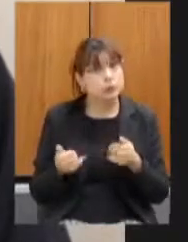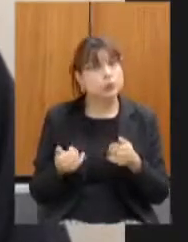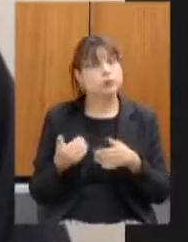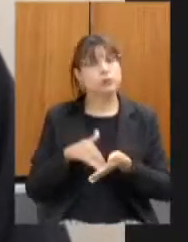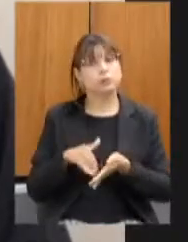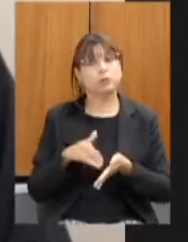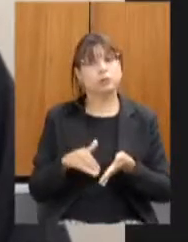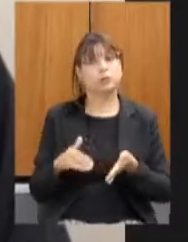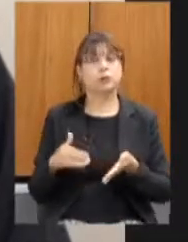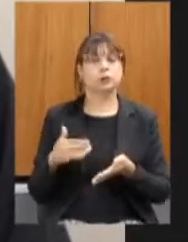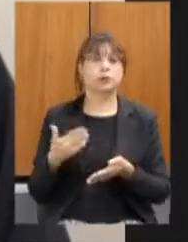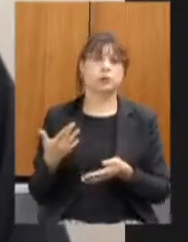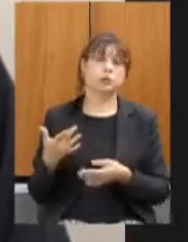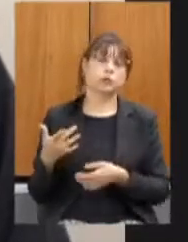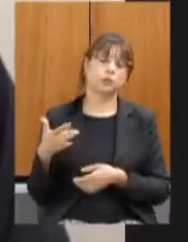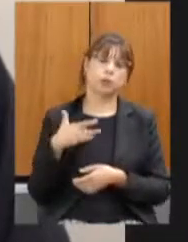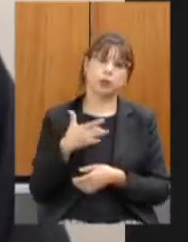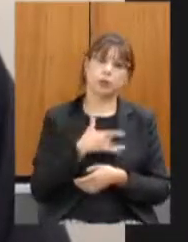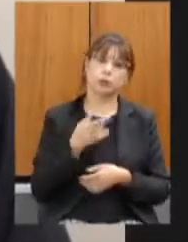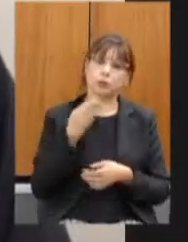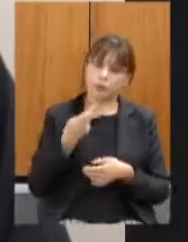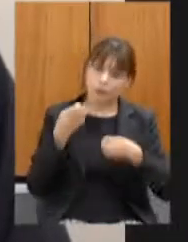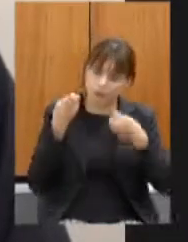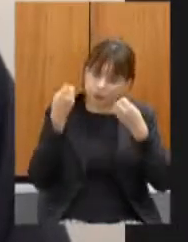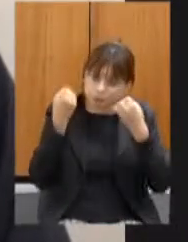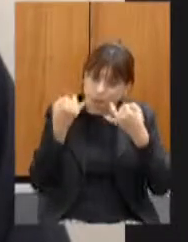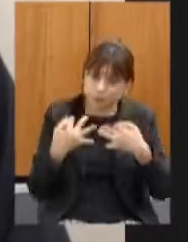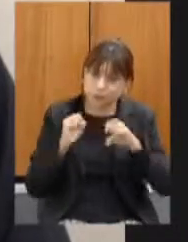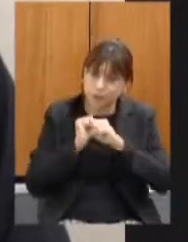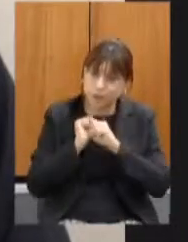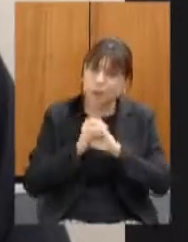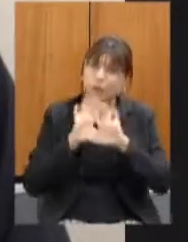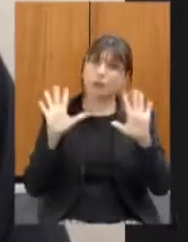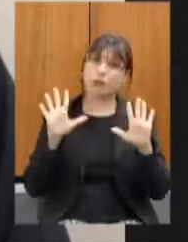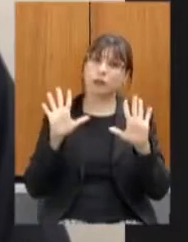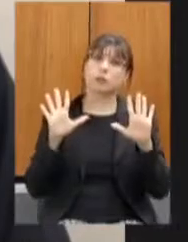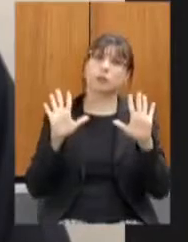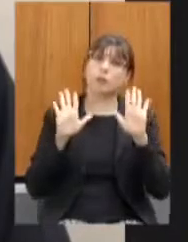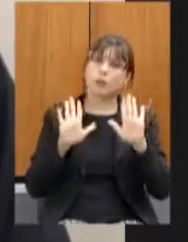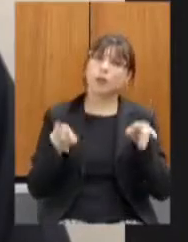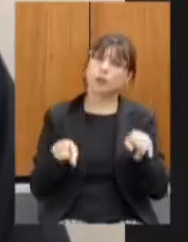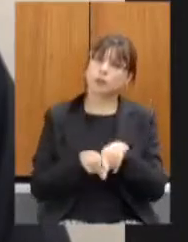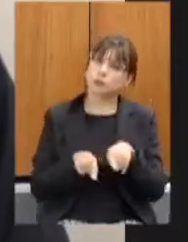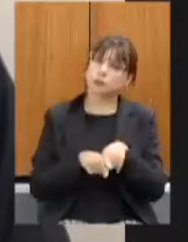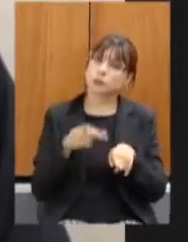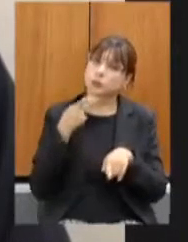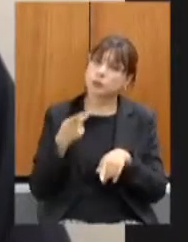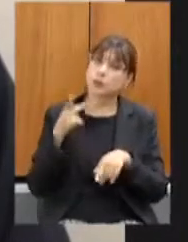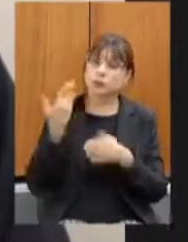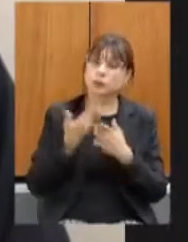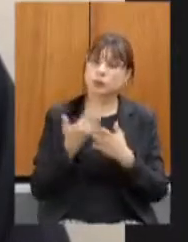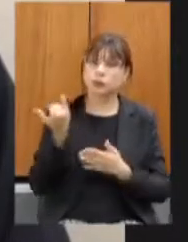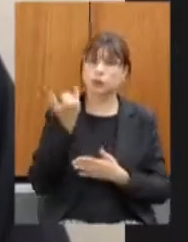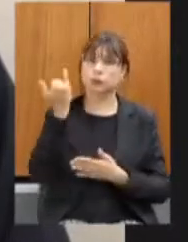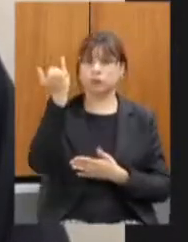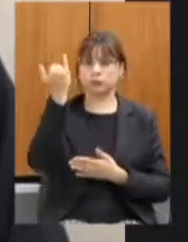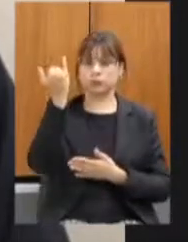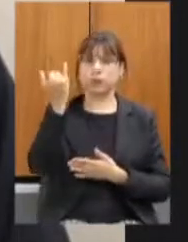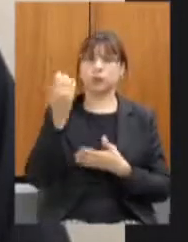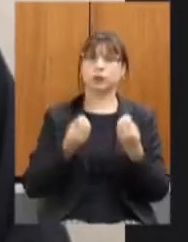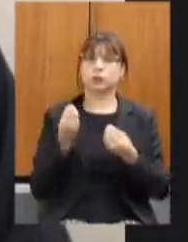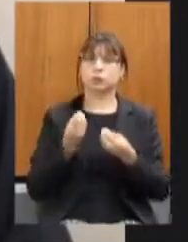de Saúde posições de forma firme e Clara colocando a escola como prioridade com qualquer cenário de reabertura